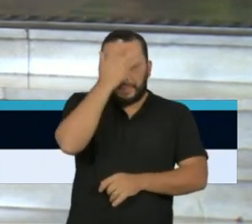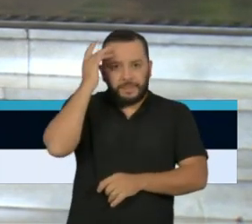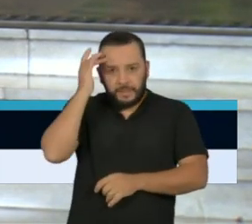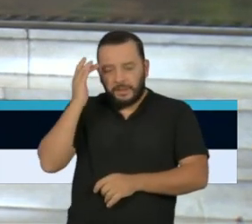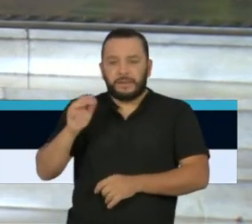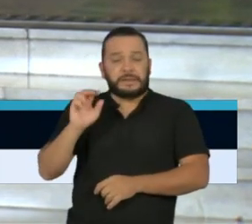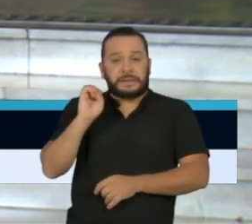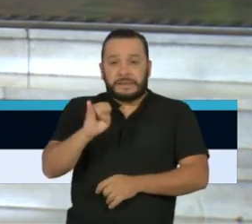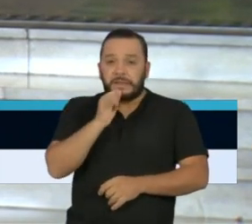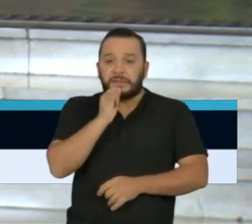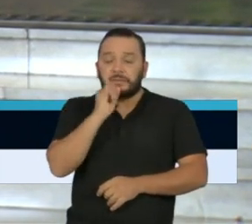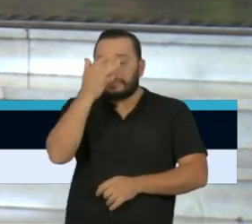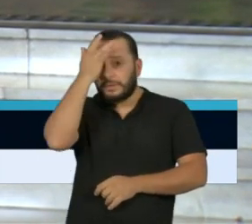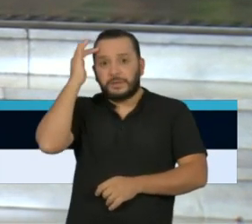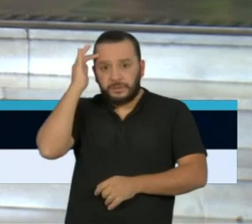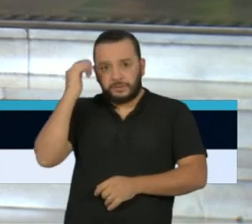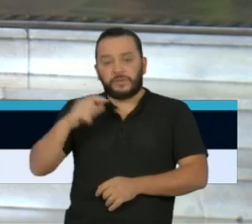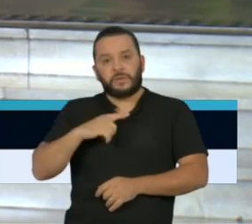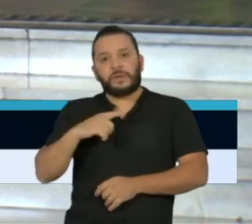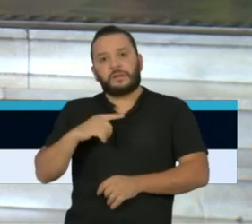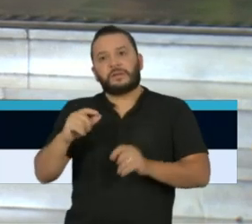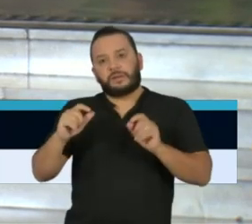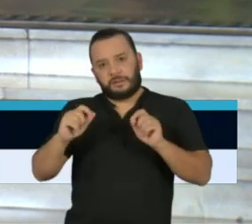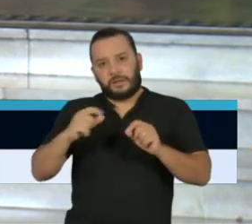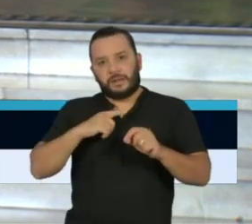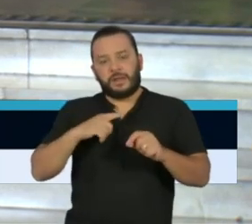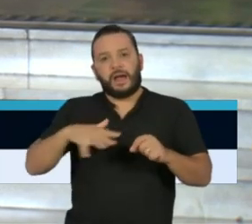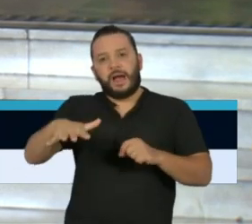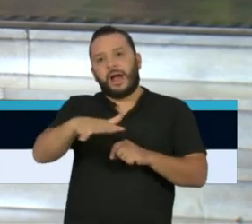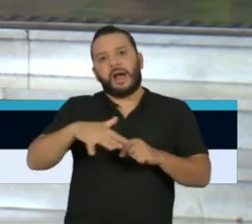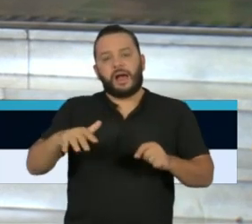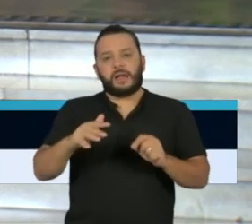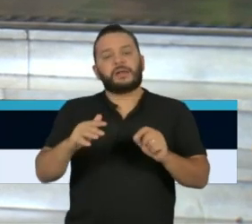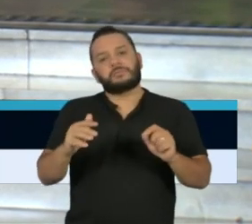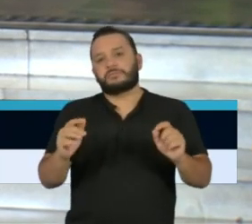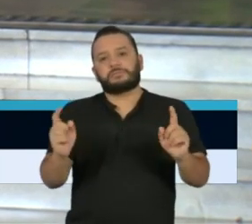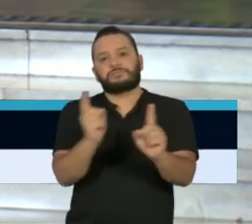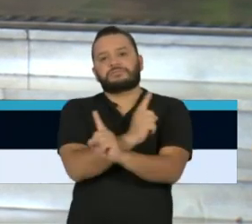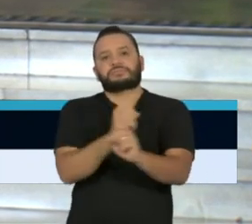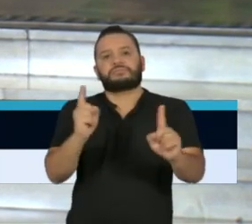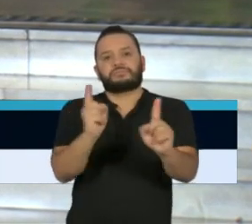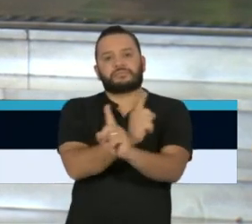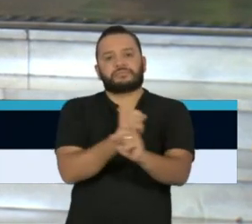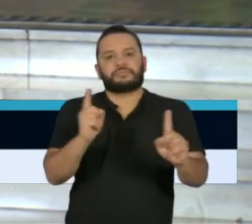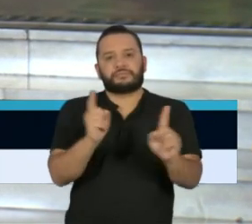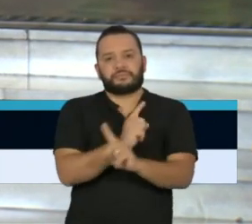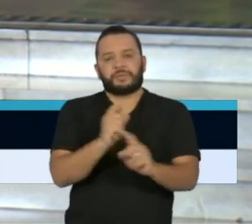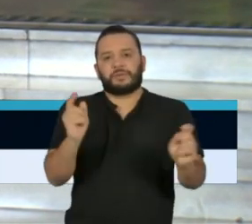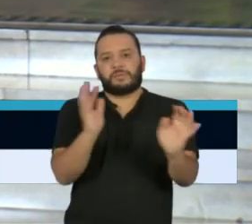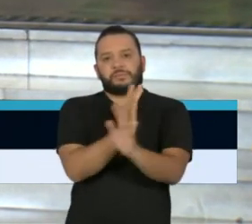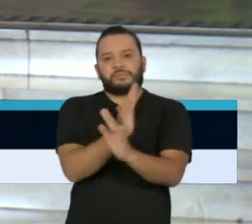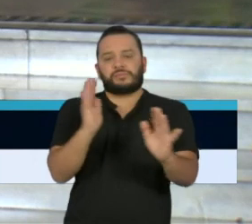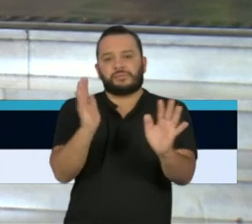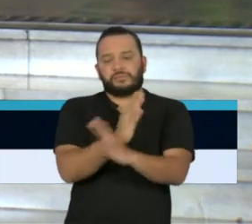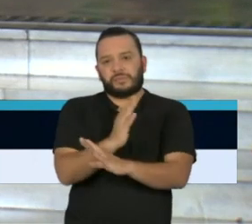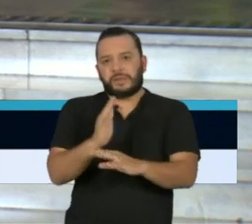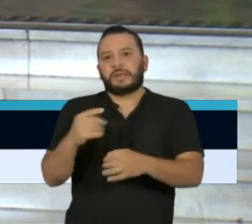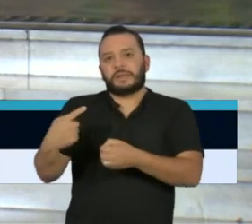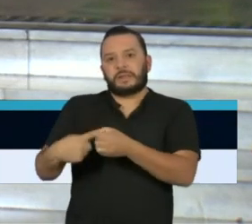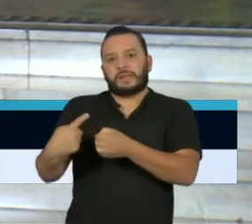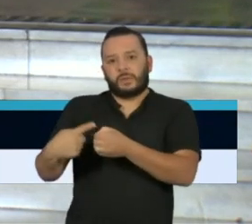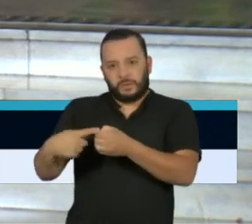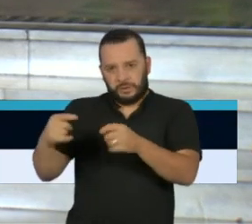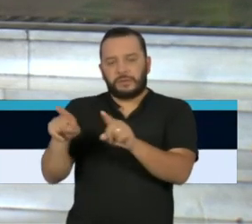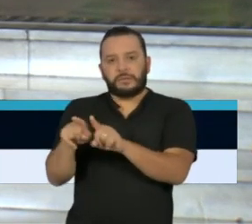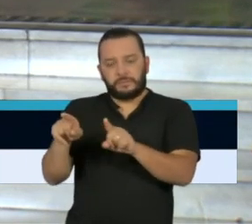aquelas pessoas que estão em regiões ou áreas do Estado de São Paulo, no campo ou nos núcleos urbanos, para